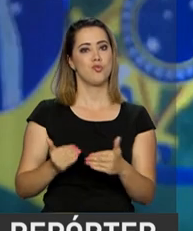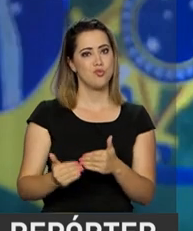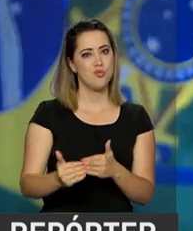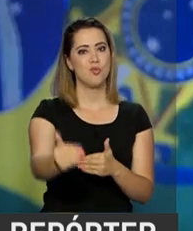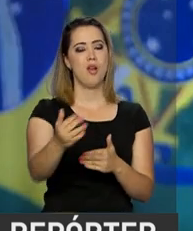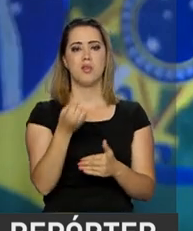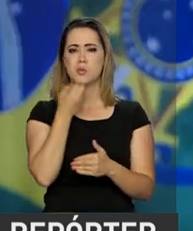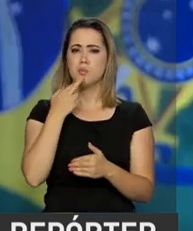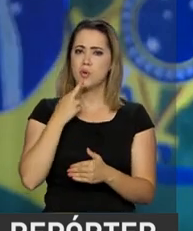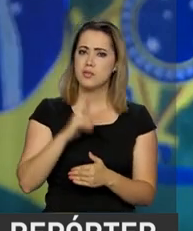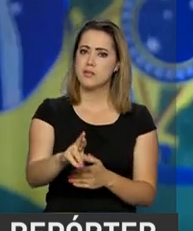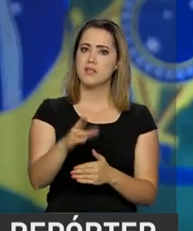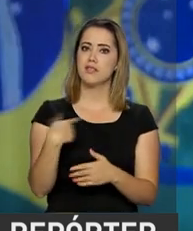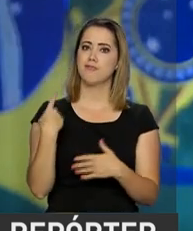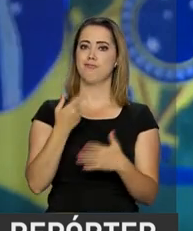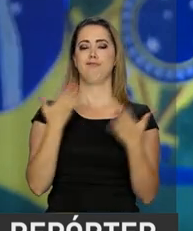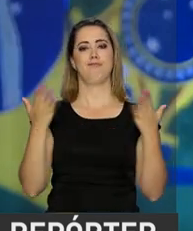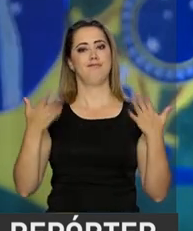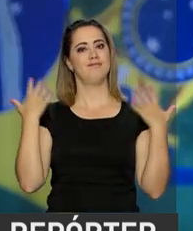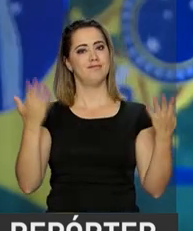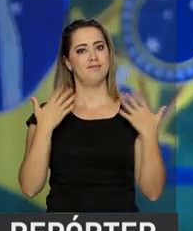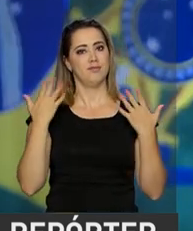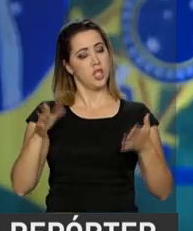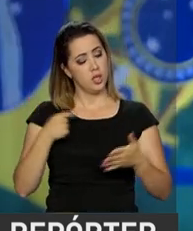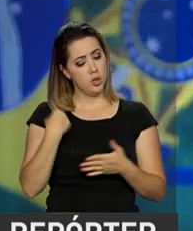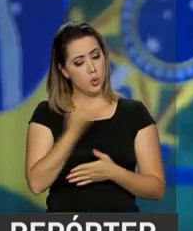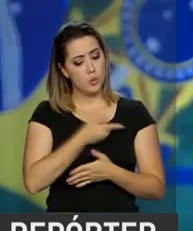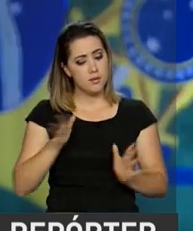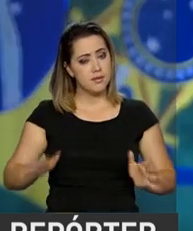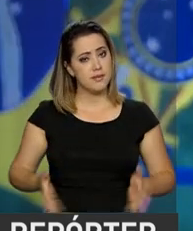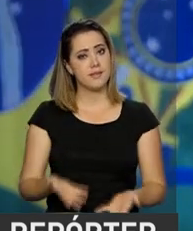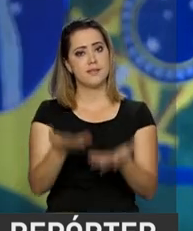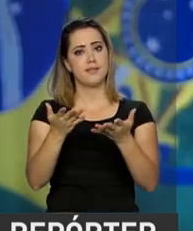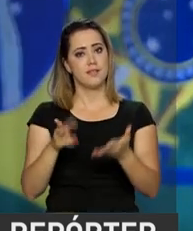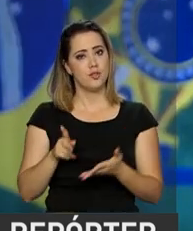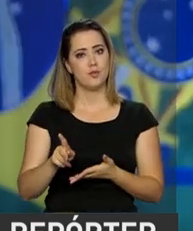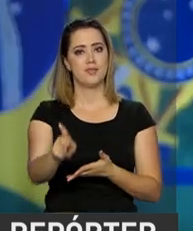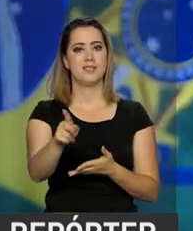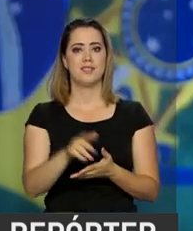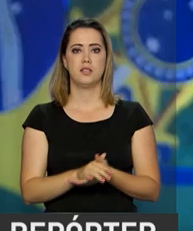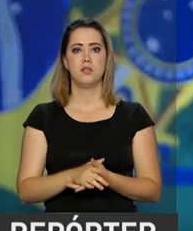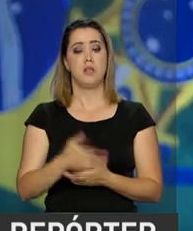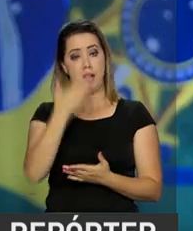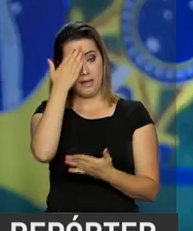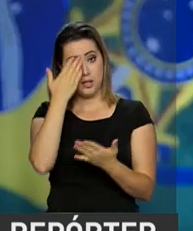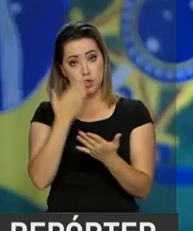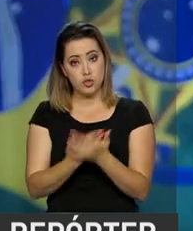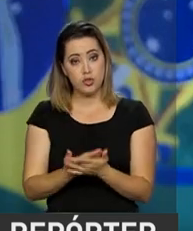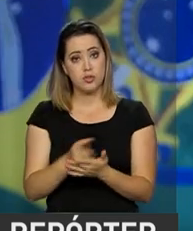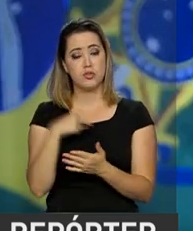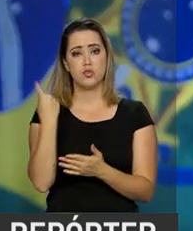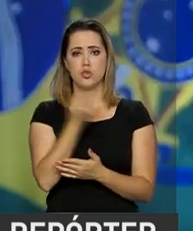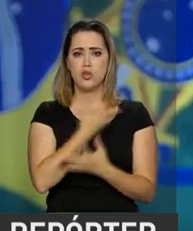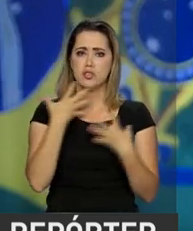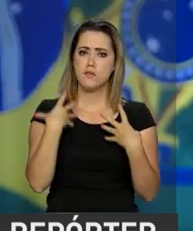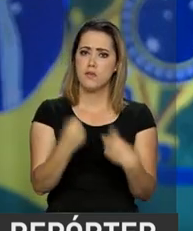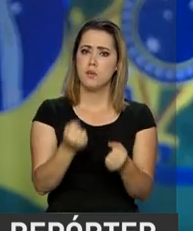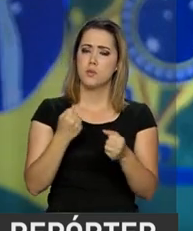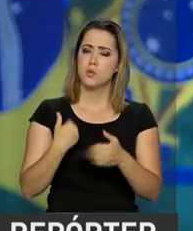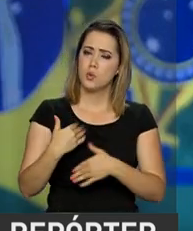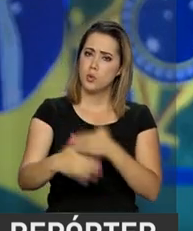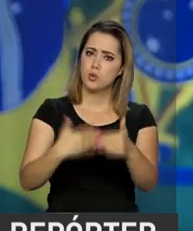bons resultados nos animam e nos incentivam ainda mais e podem confiar vamos continuar